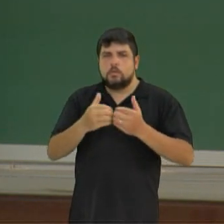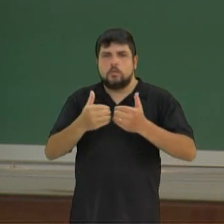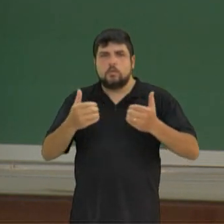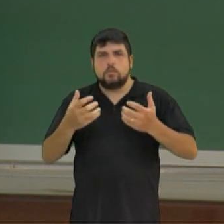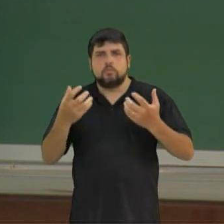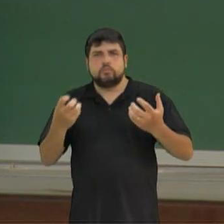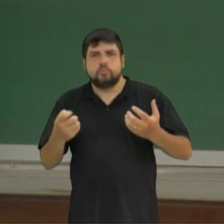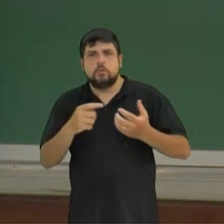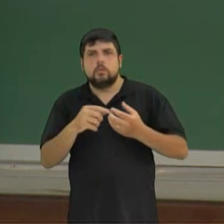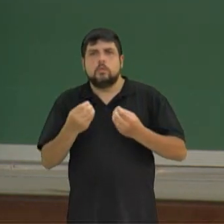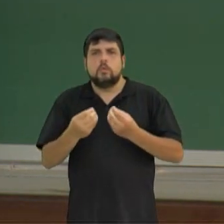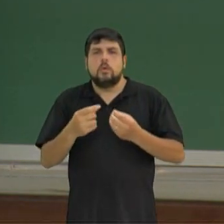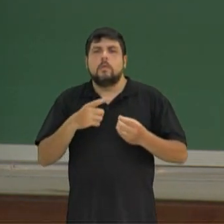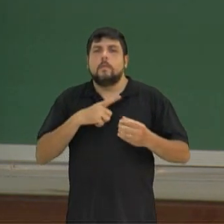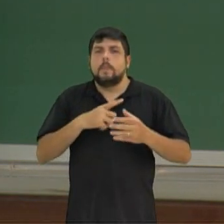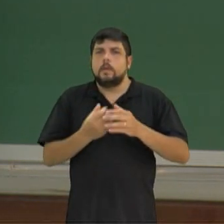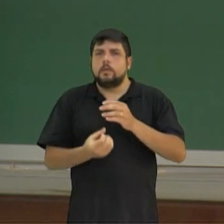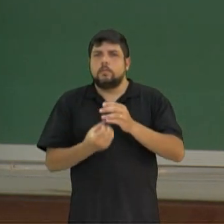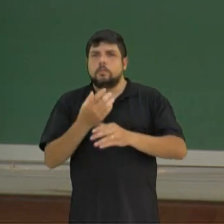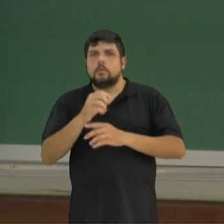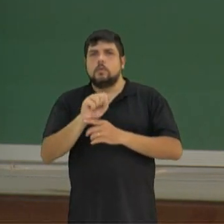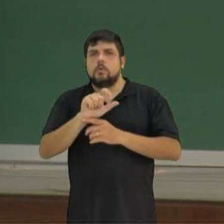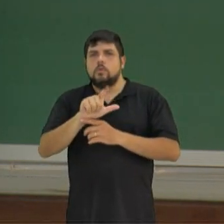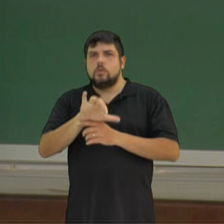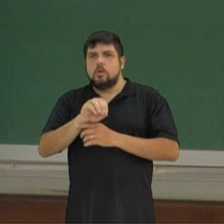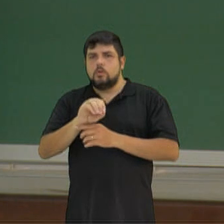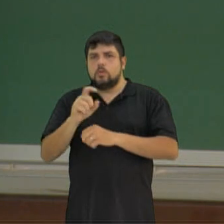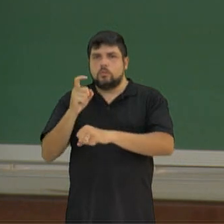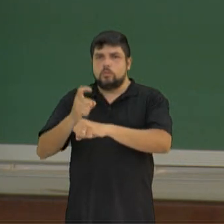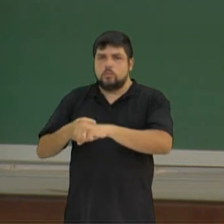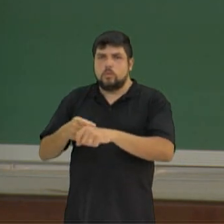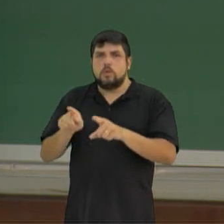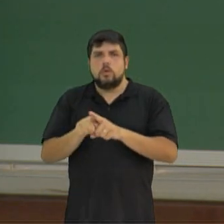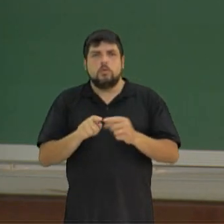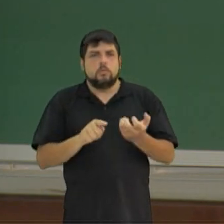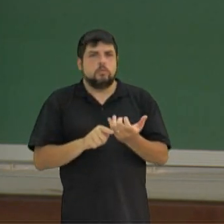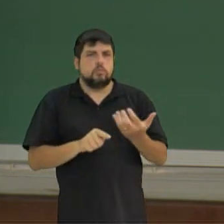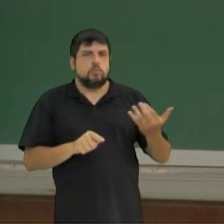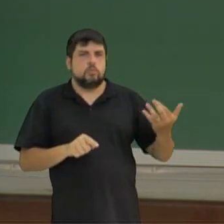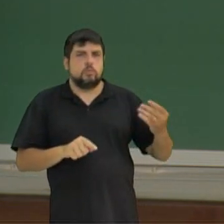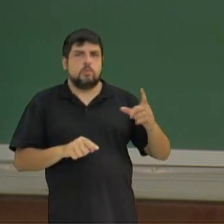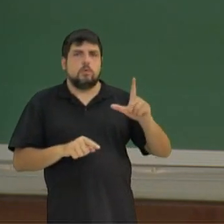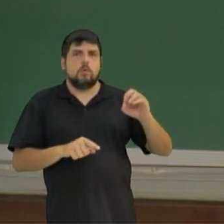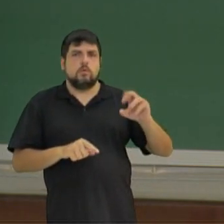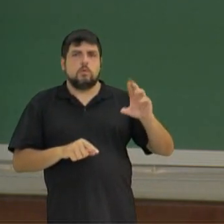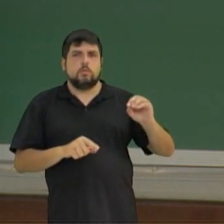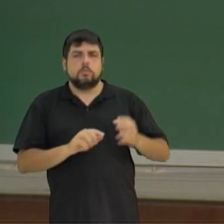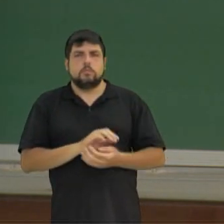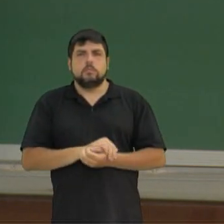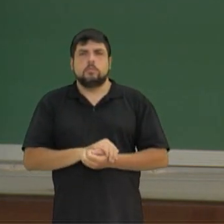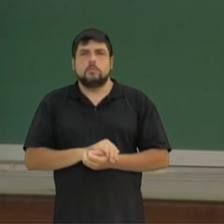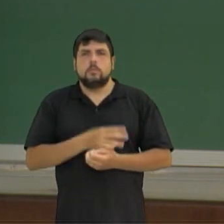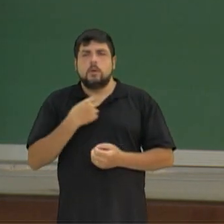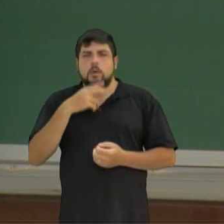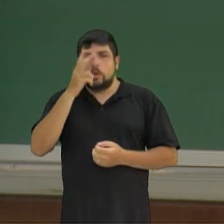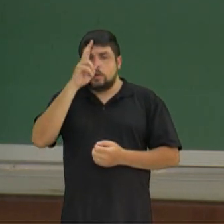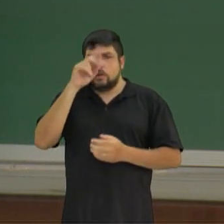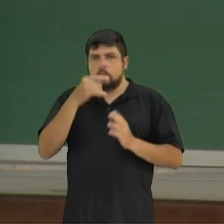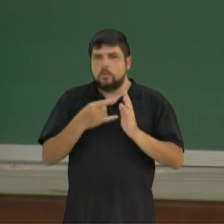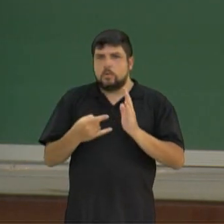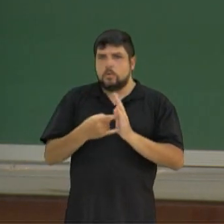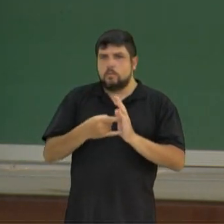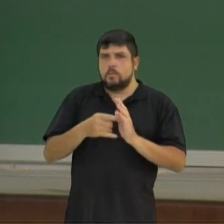tem a produção do sódio sólido e do gás cloro. Lembrando aqui, nas pilhas, o cátodo é o